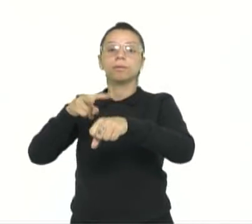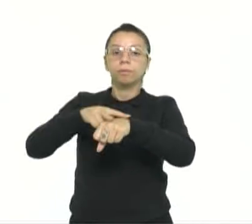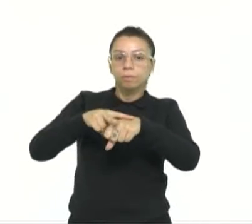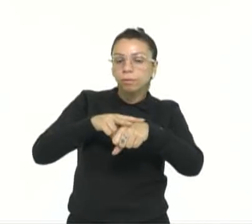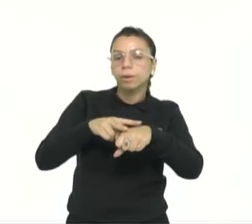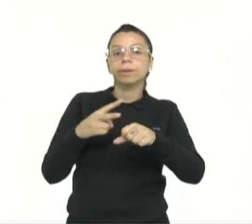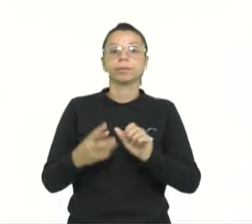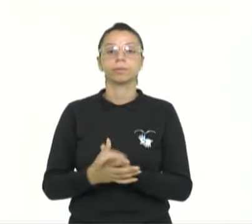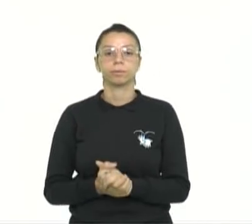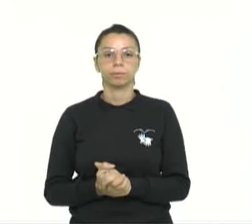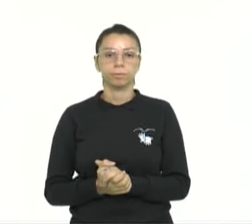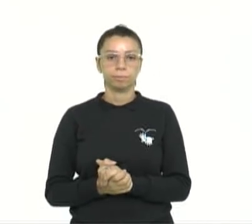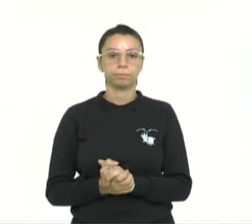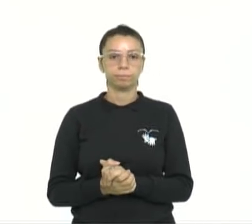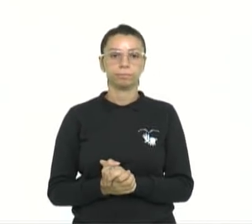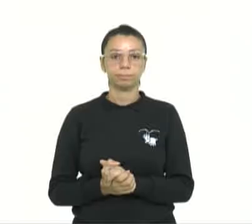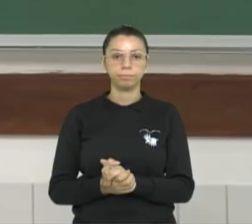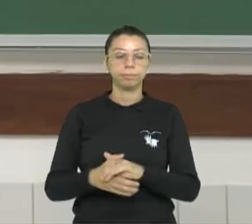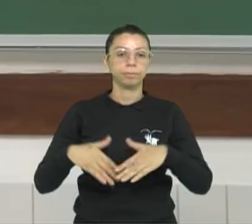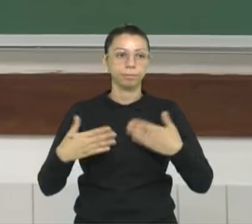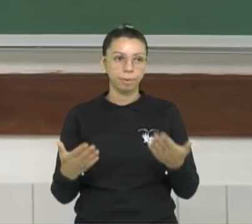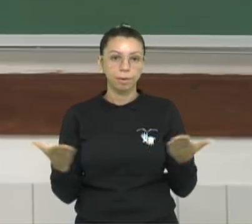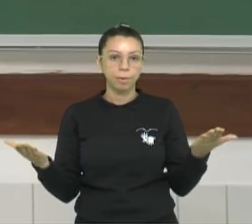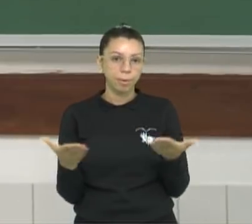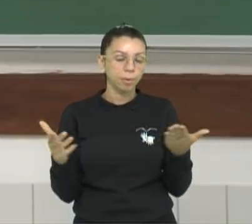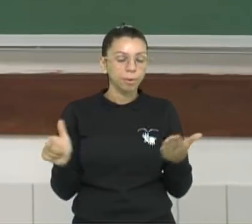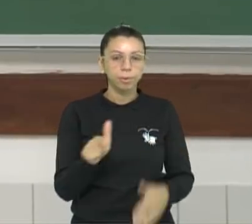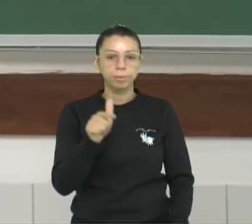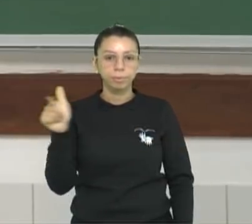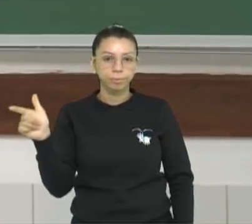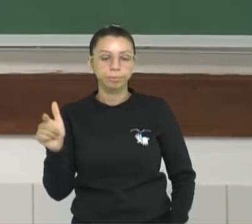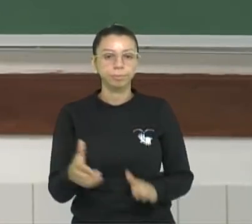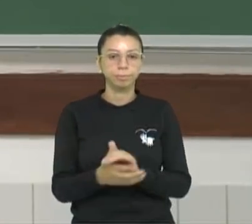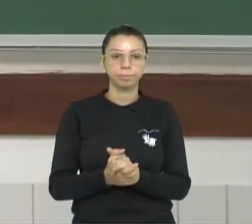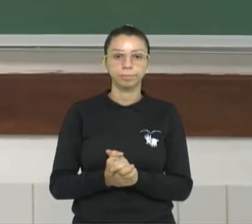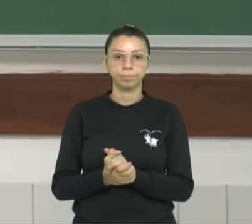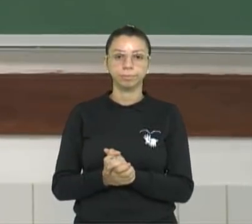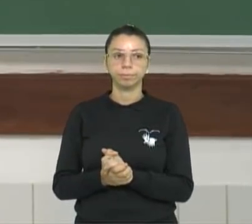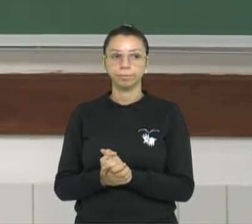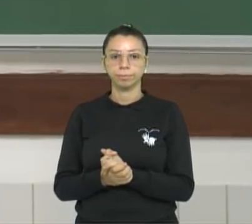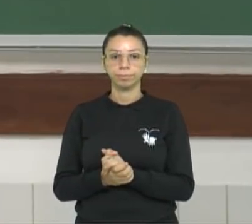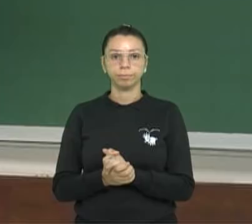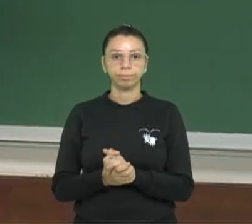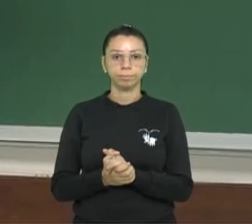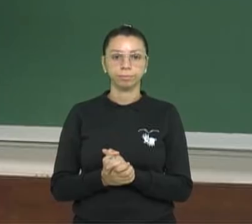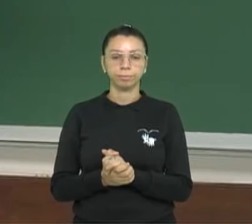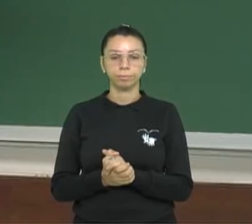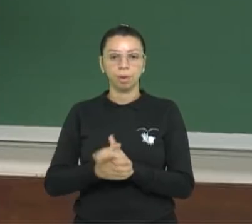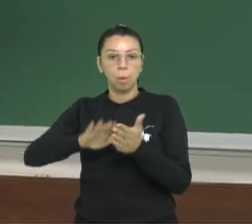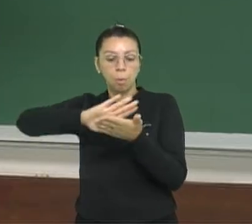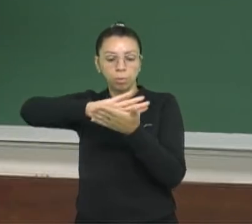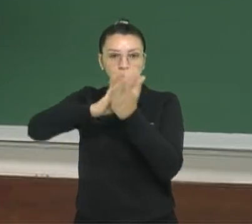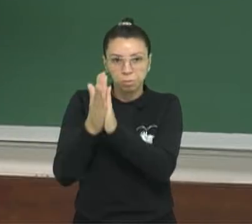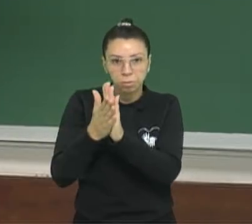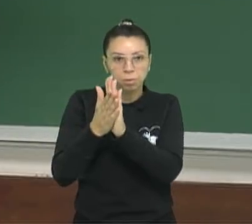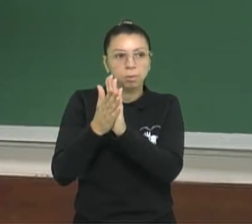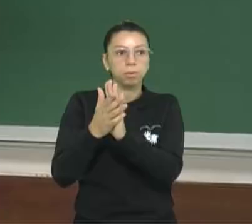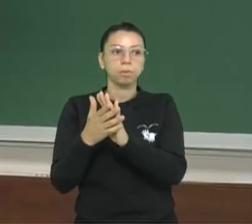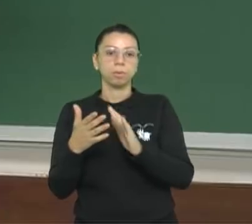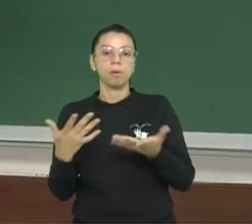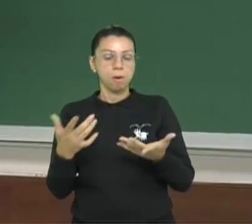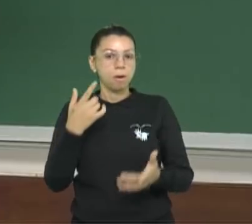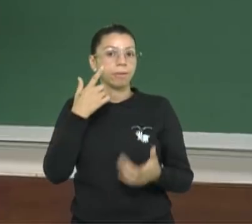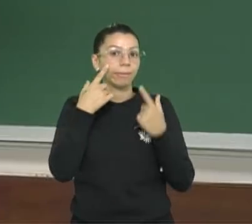de personagem, né? Certo? Então agora mais um. Esse é o Daredevil, o Demolidor. Olha que